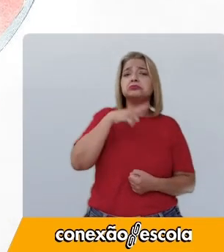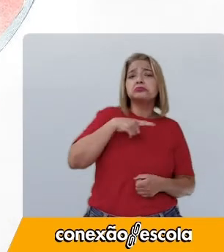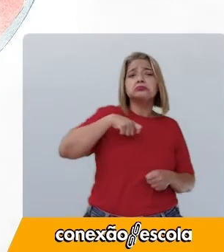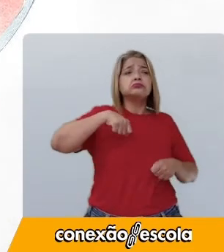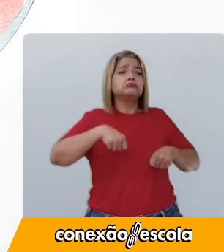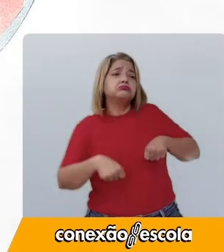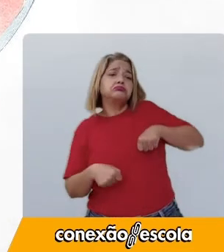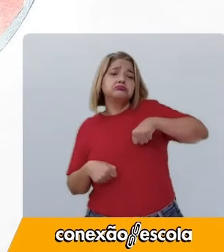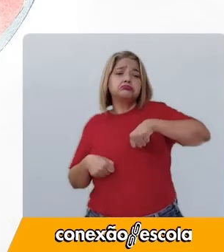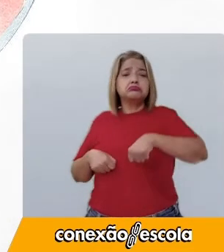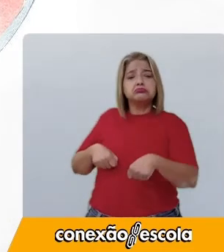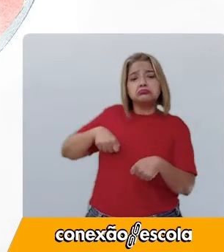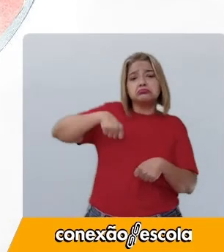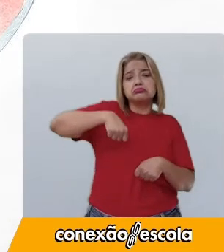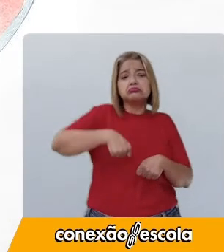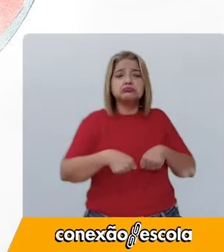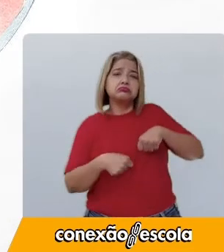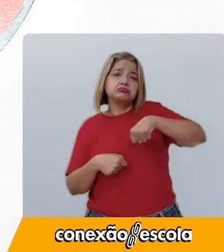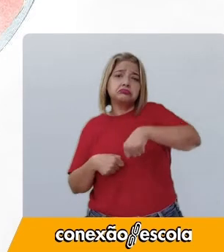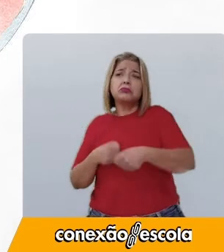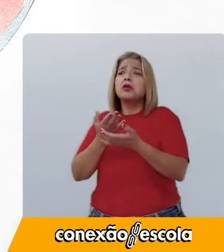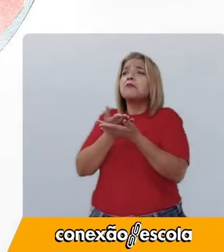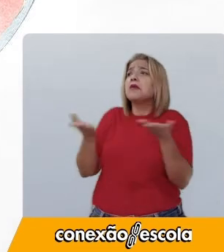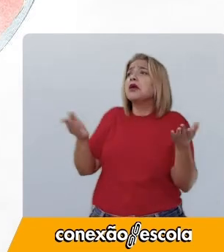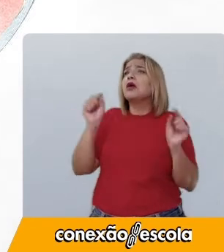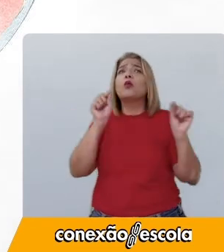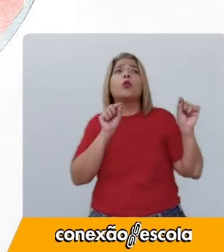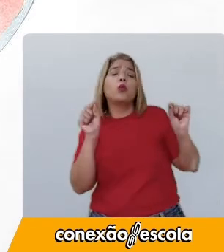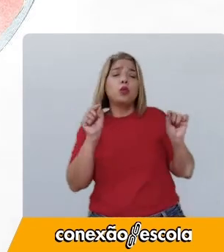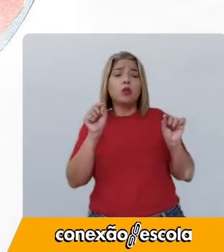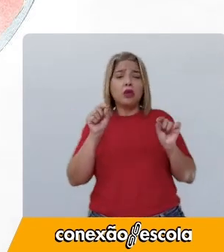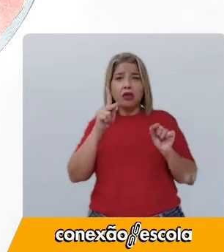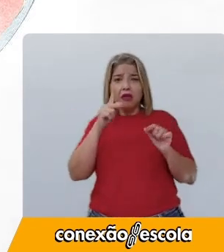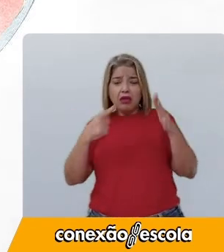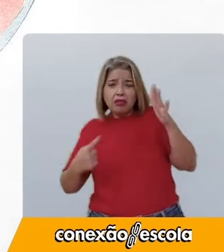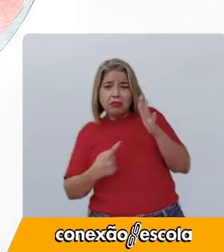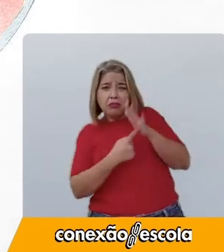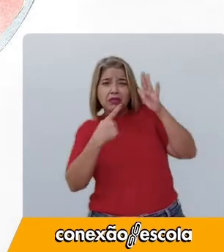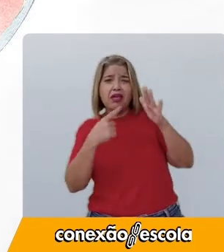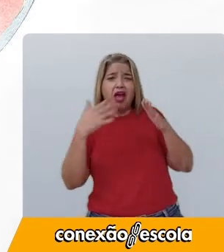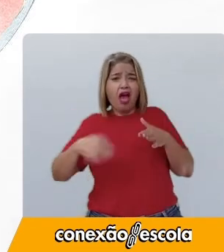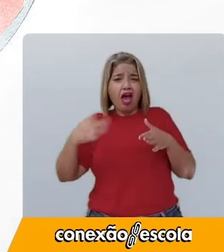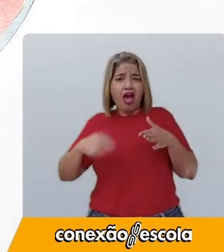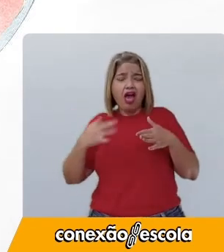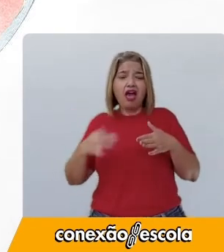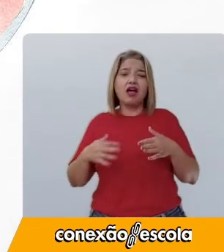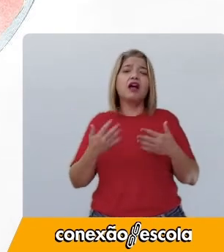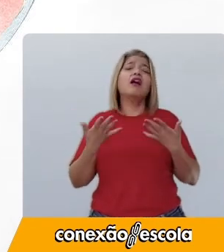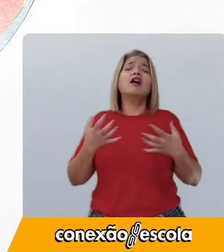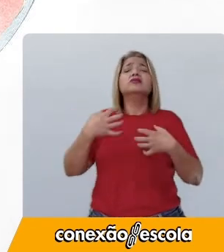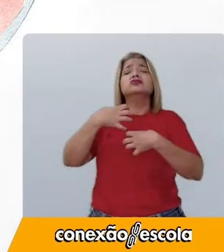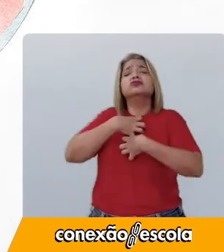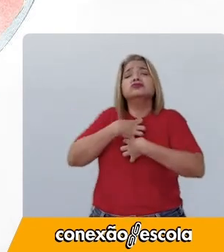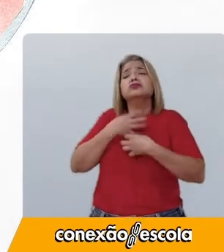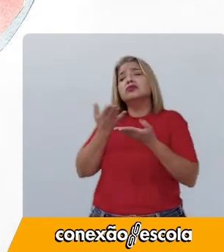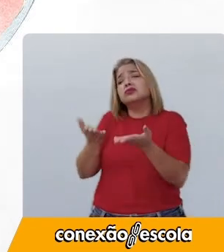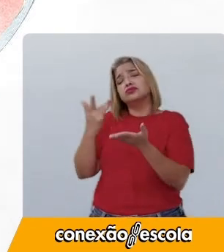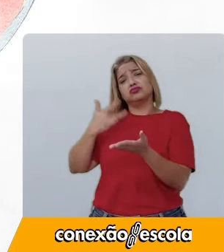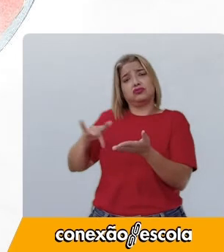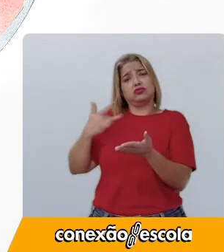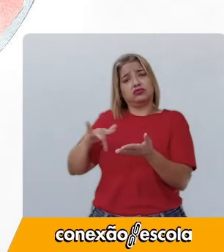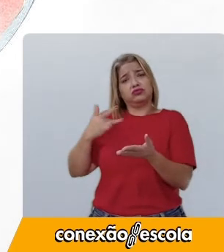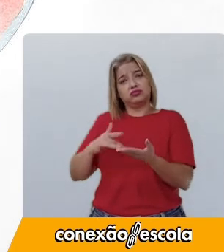perdido, bichinho? Espetaste o pé no espinho? Que sentes, pobre